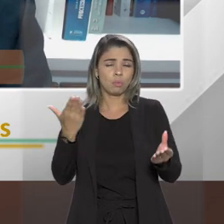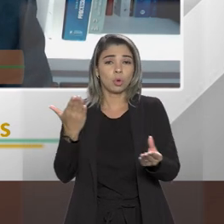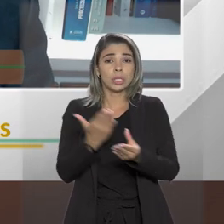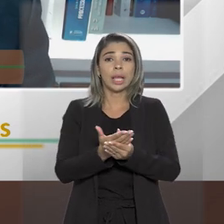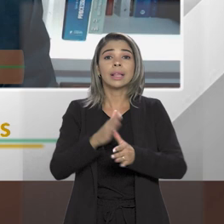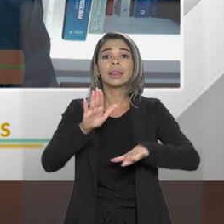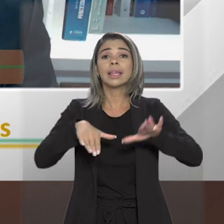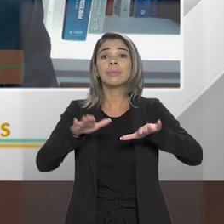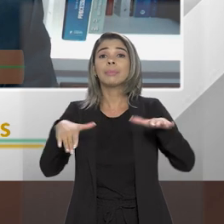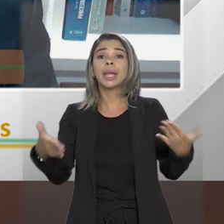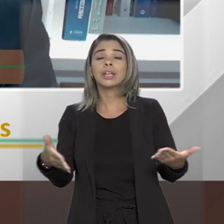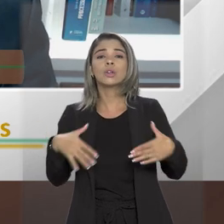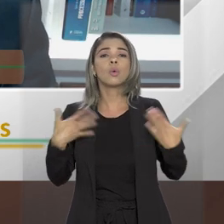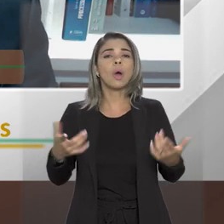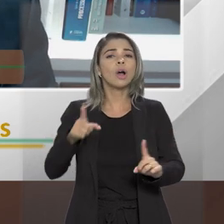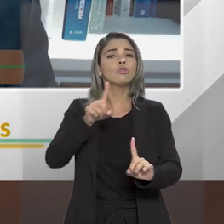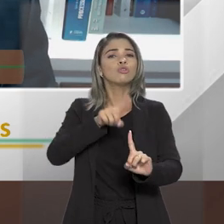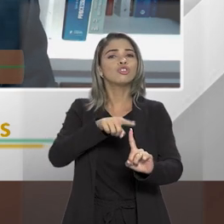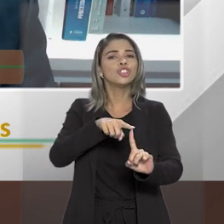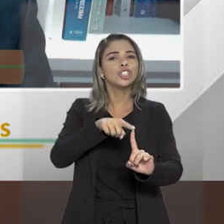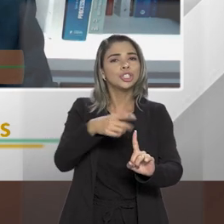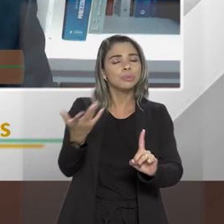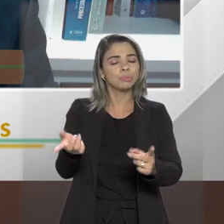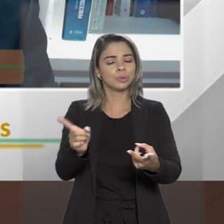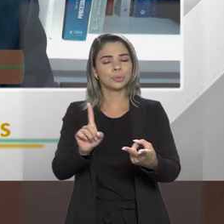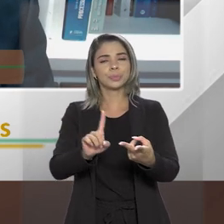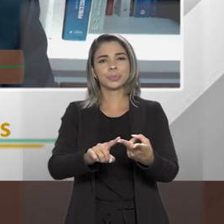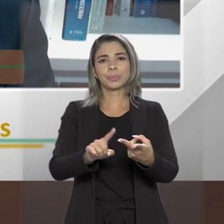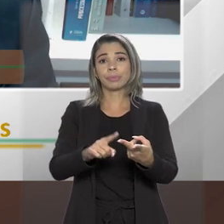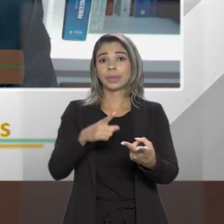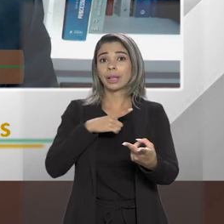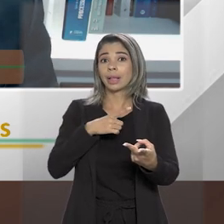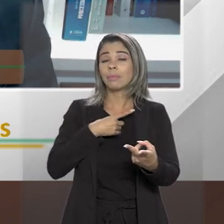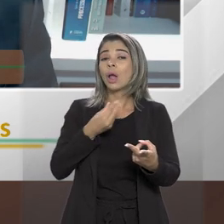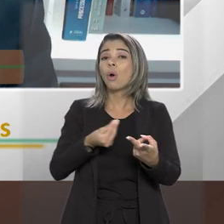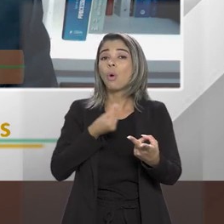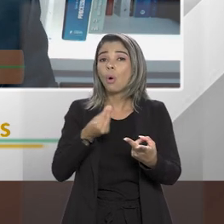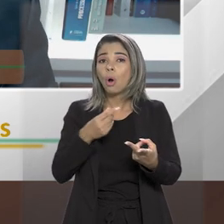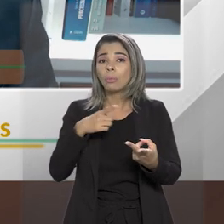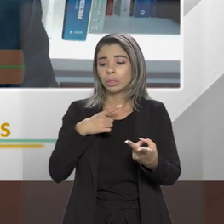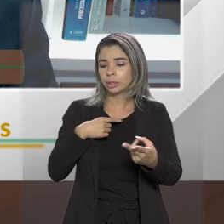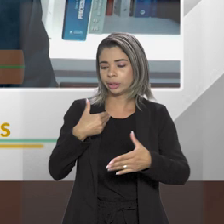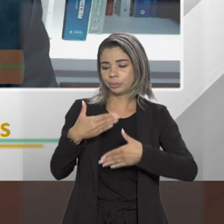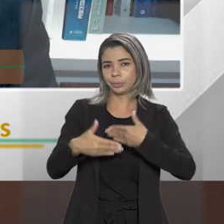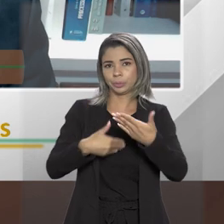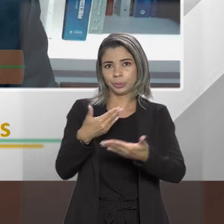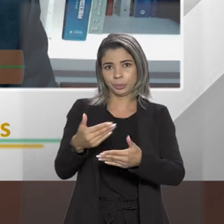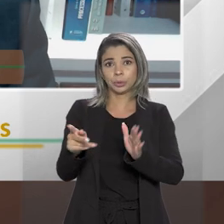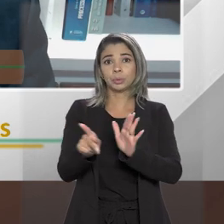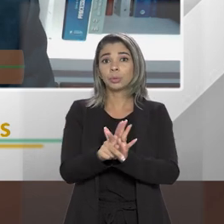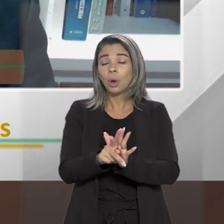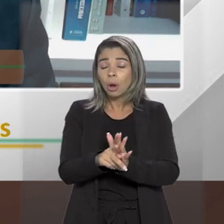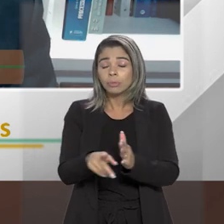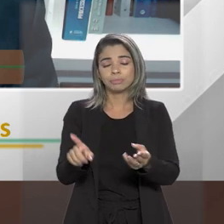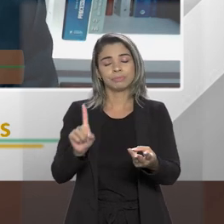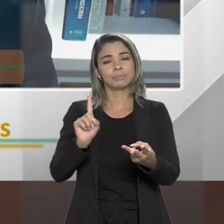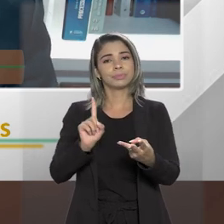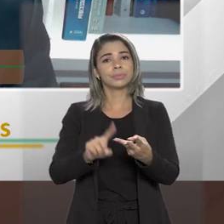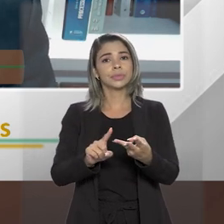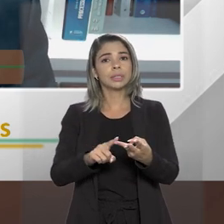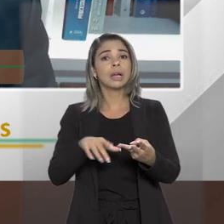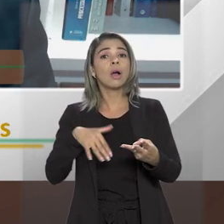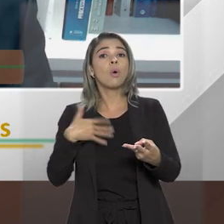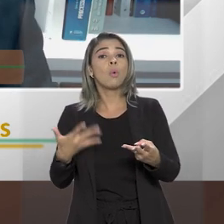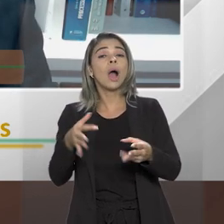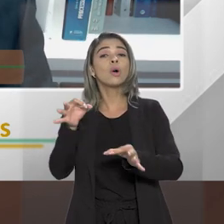variável, isso depende do tipo de demanda que a gente tem, depende da forma que o processo se desenvolve, depende de qual justiça